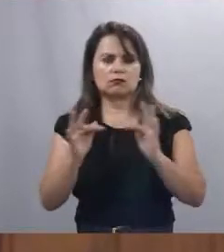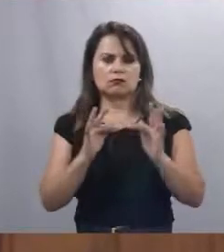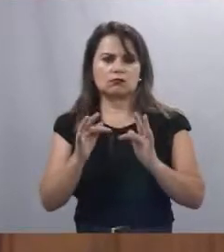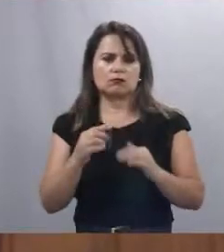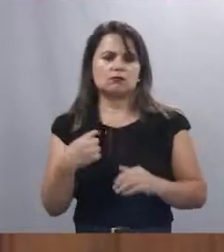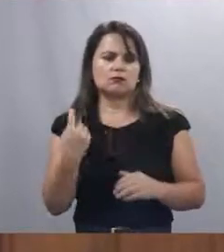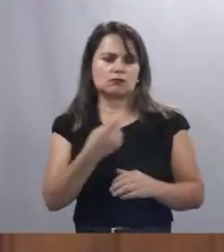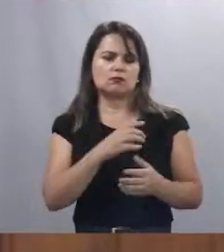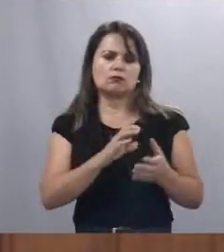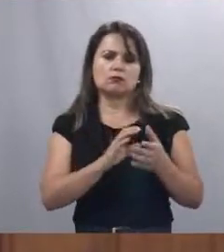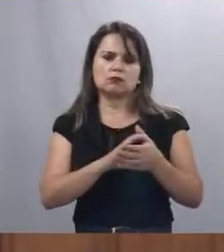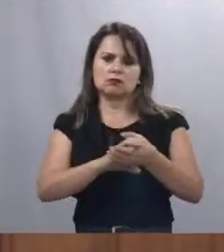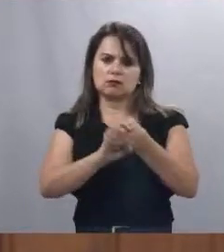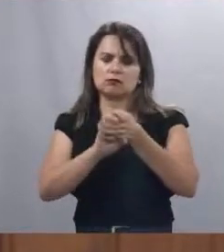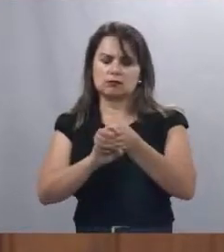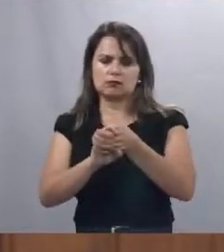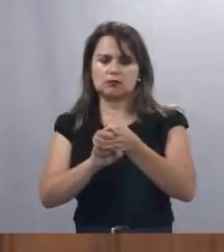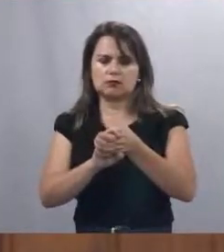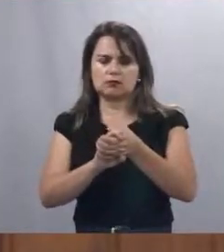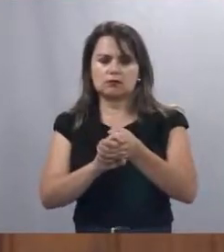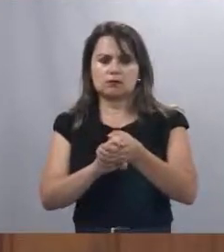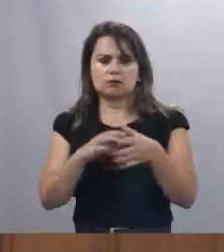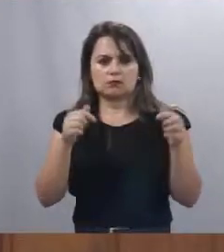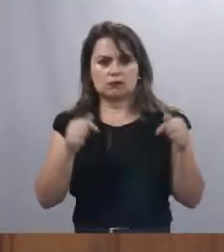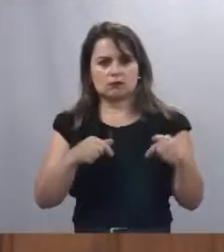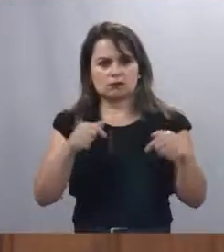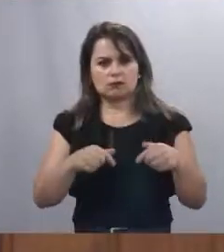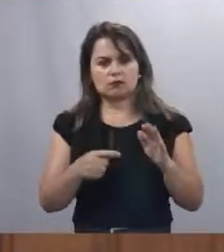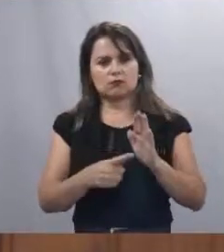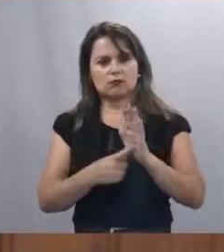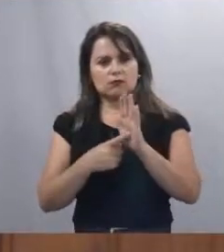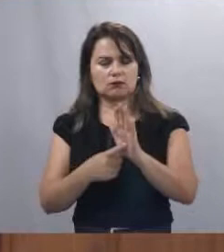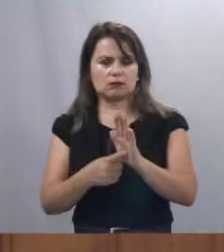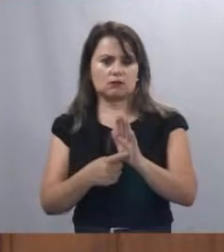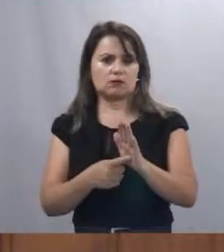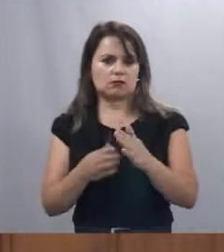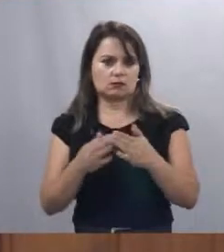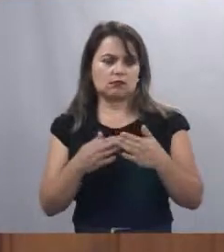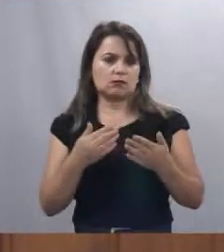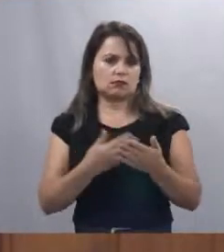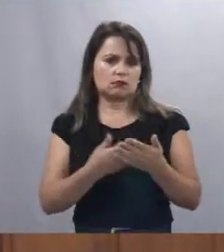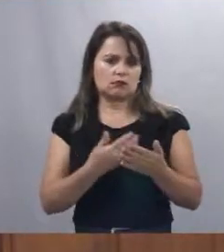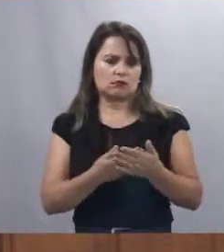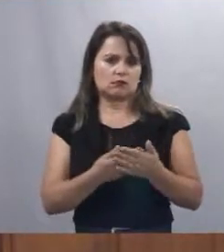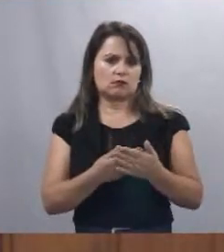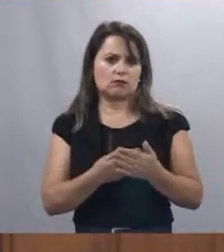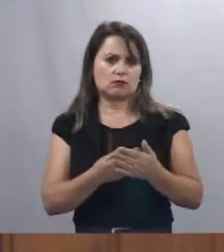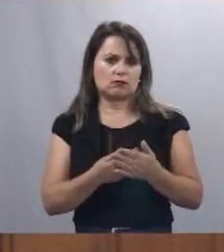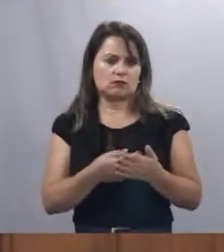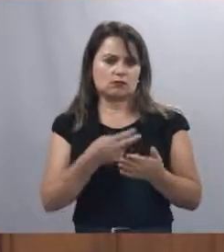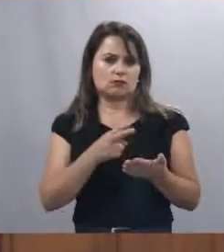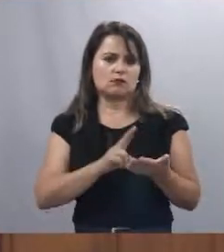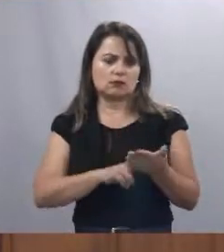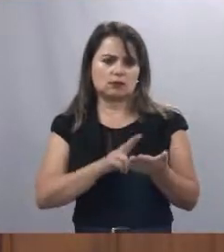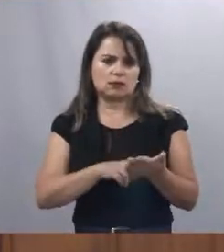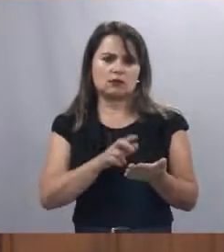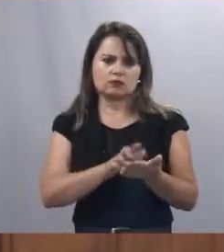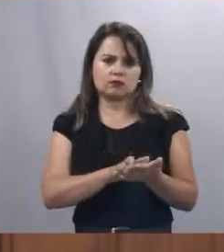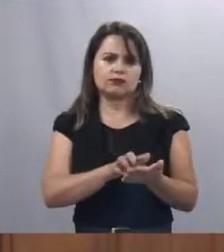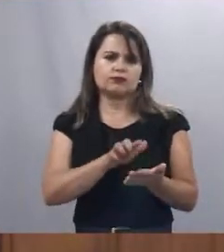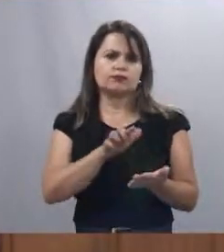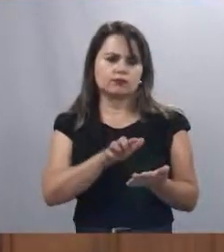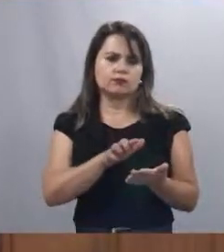Esse requerimento, ele me traz a essa tribuna, porque, para mim, todos os requerimentos aqui que